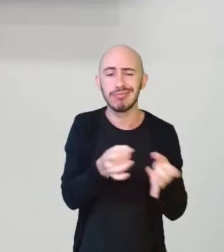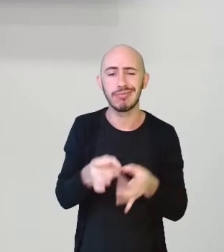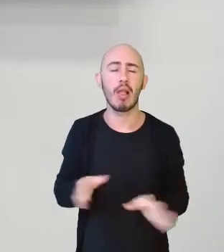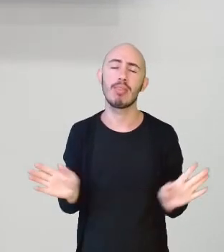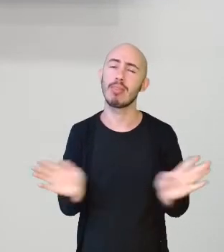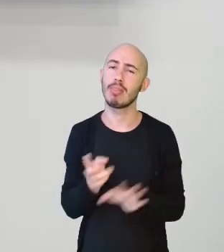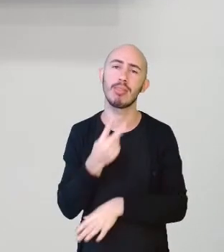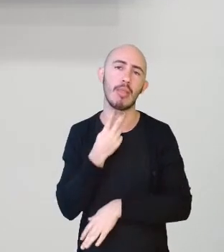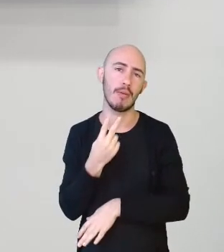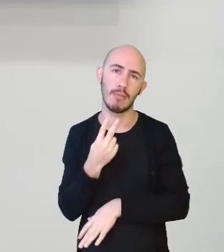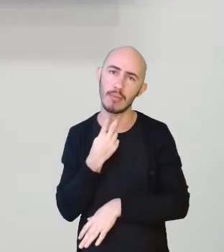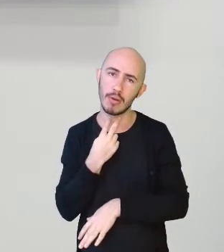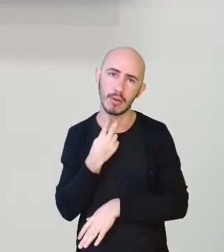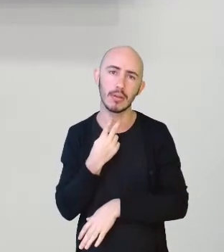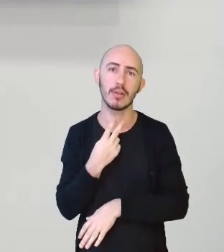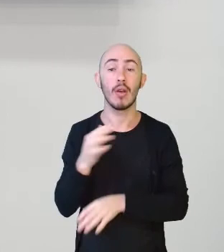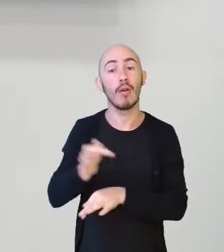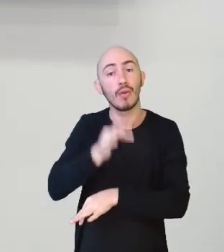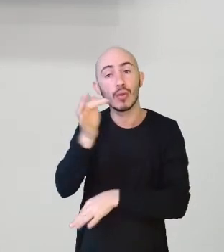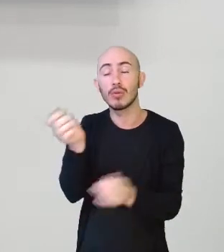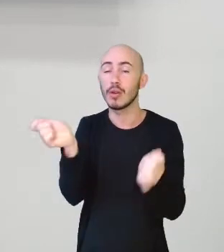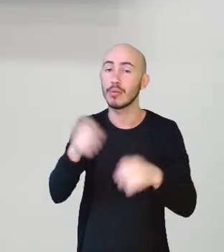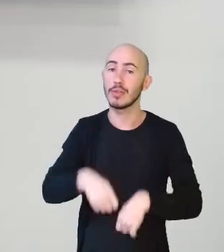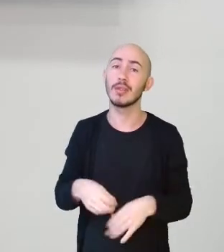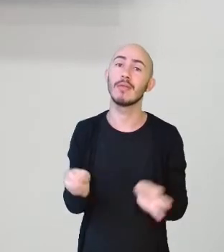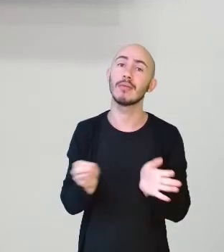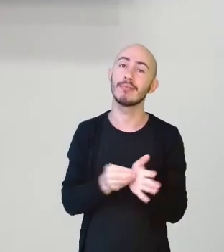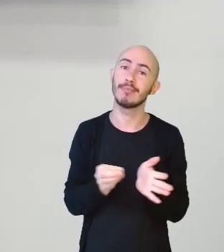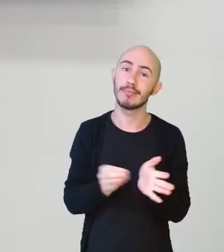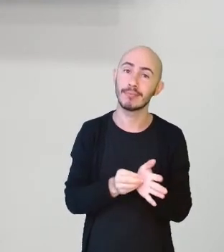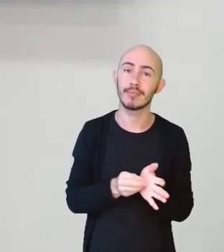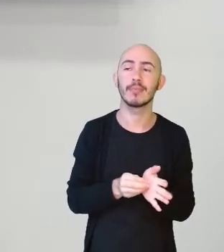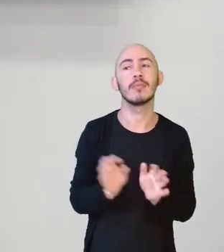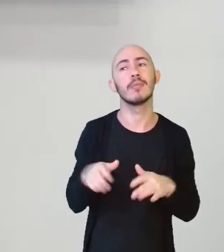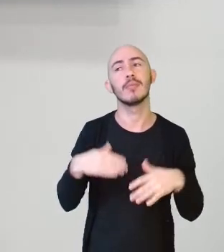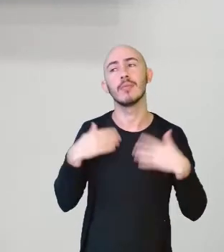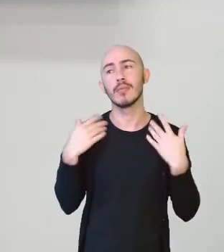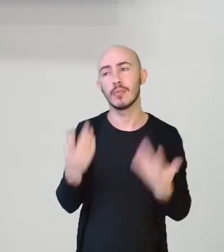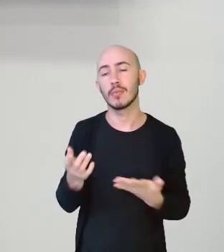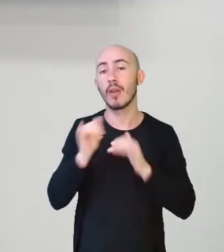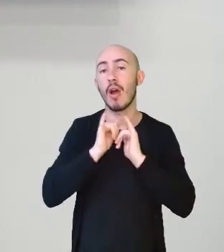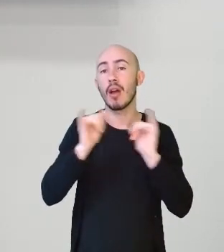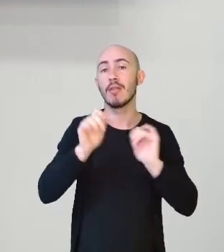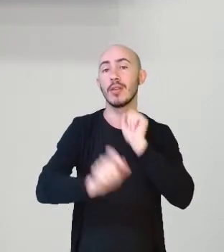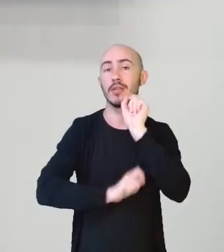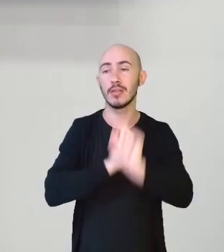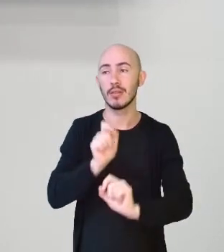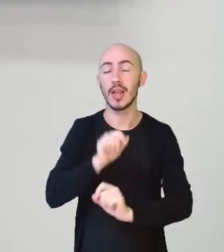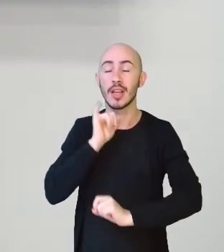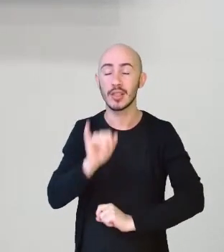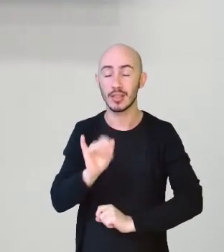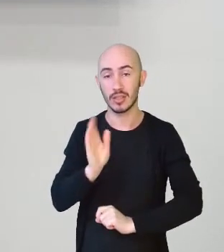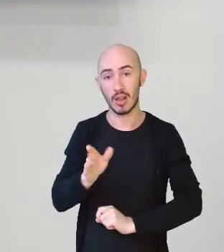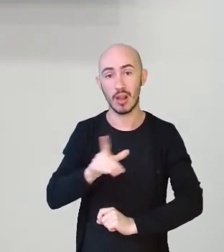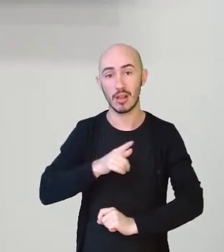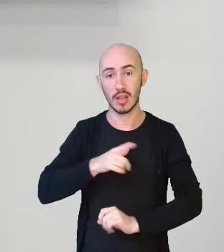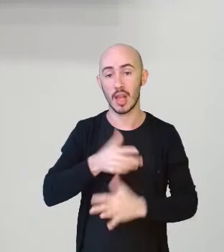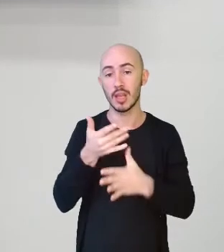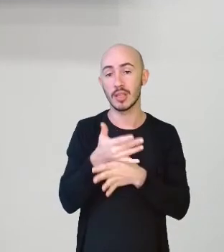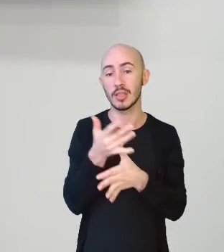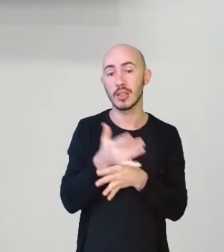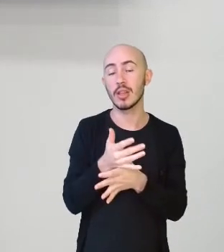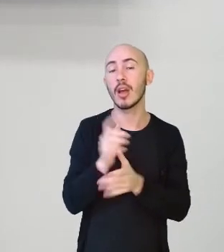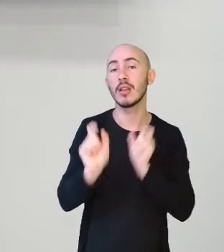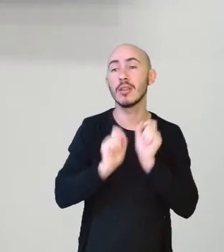uma água que pode no futuro próximo estar fazendo muita falta. E eu digo mais, já tem cidades, regiões que essa